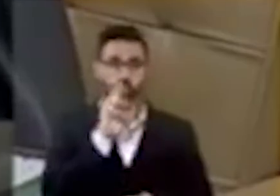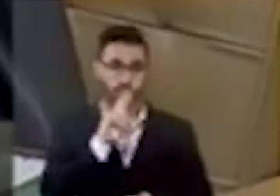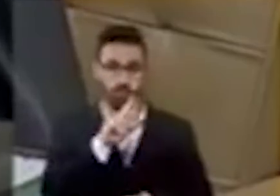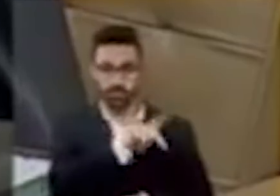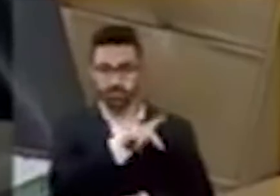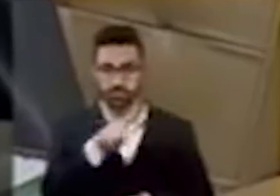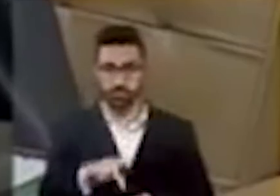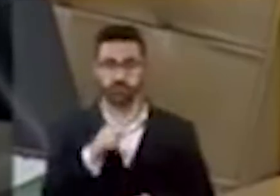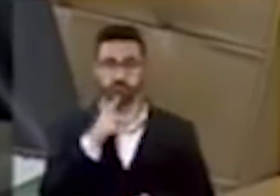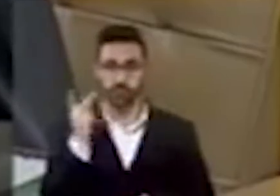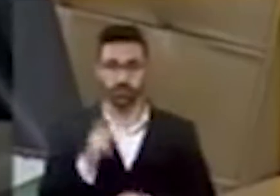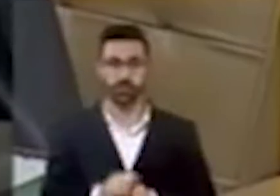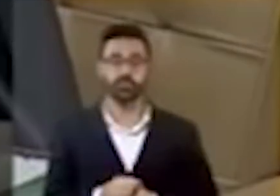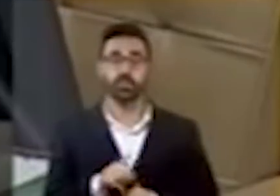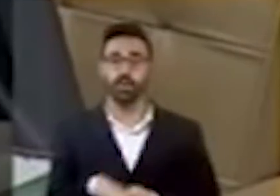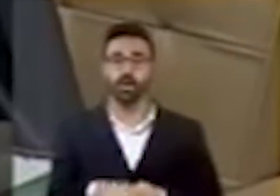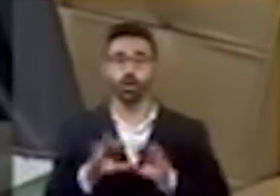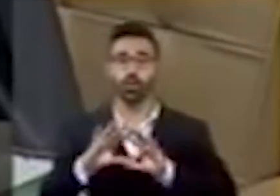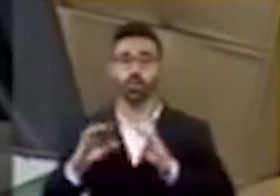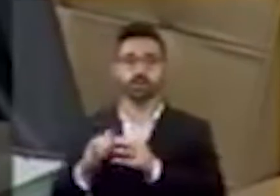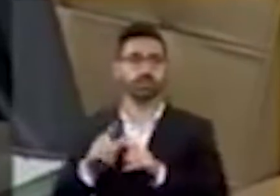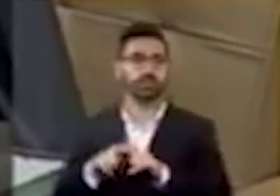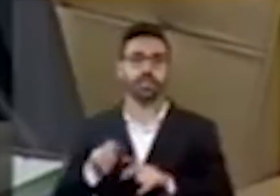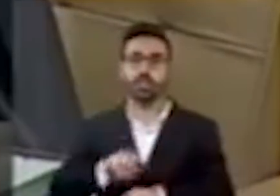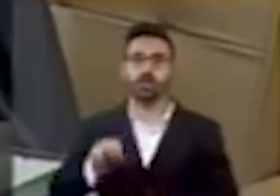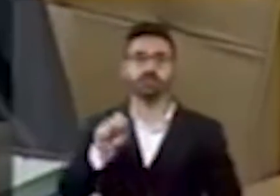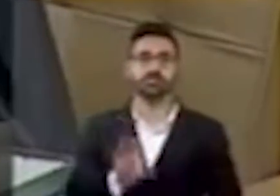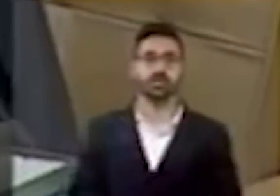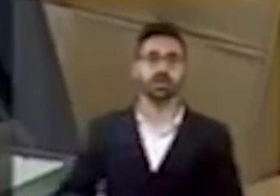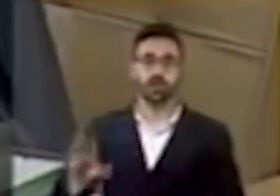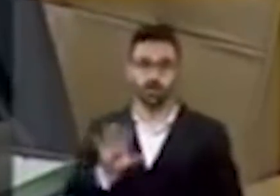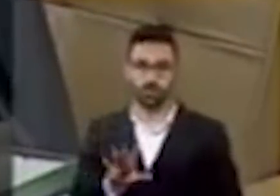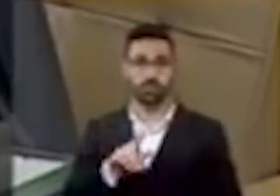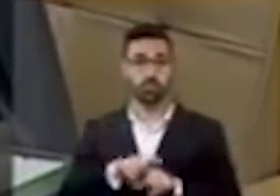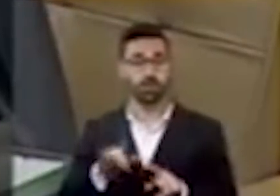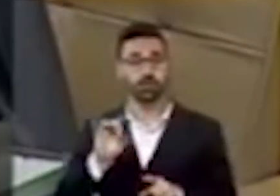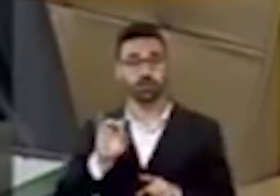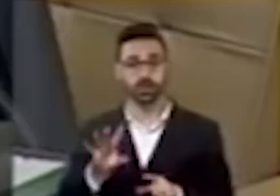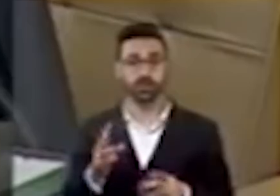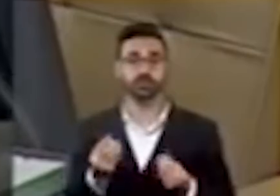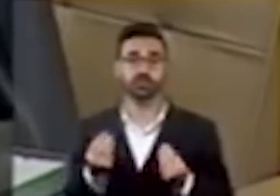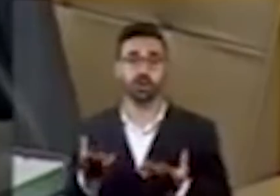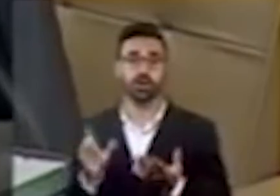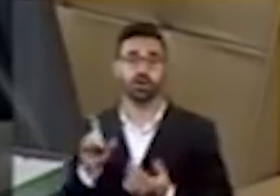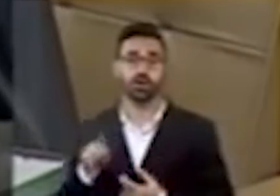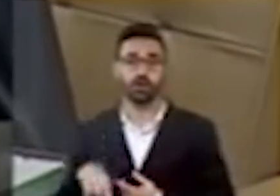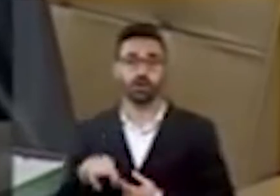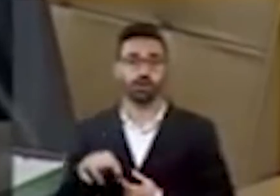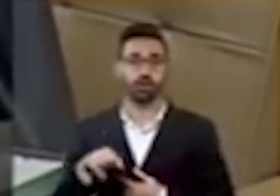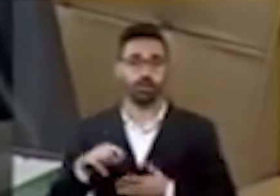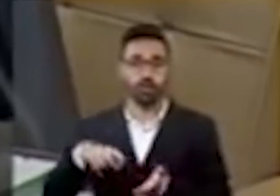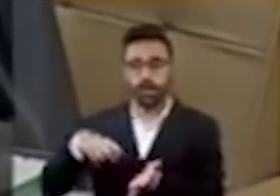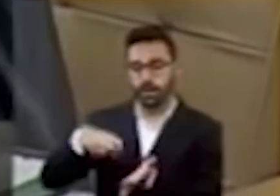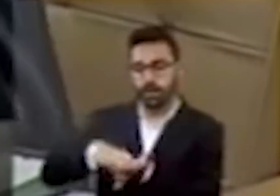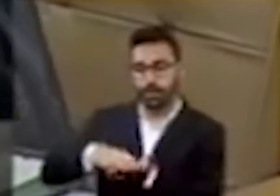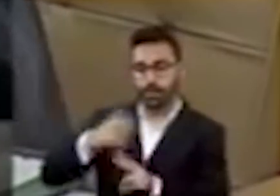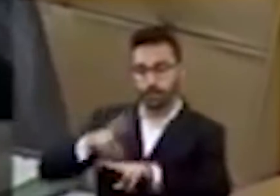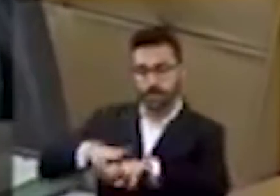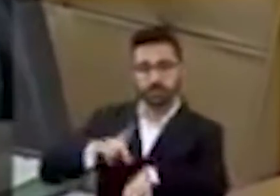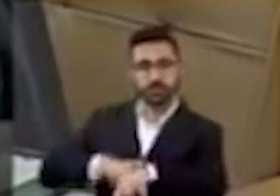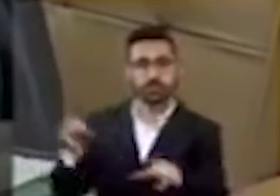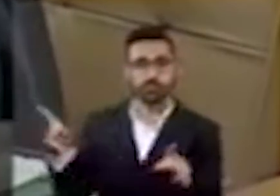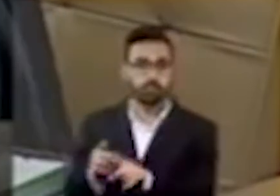é medida coletiva, mas não geral, porque atinge só penas de menor gravidade. Por isso, no